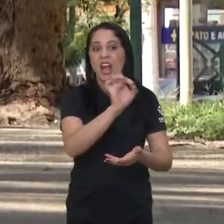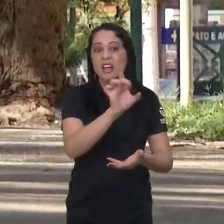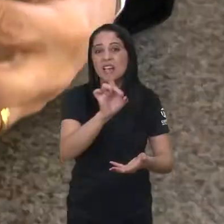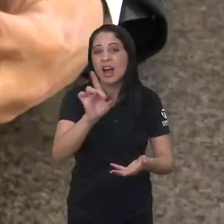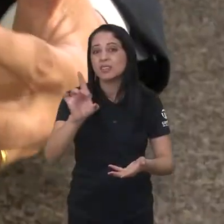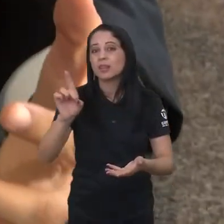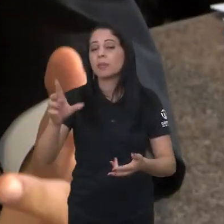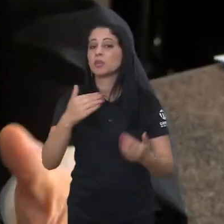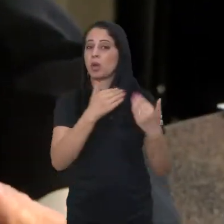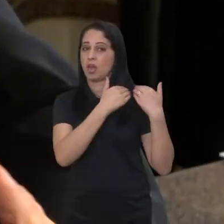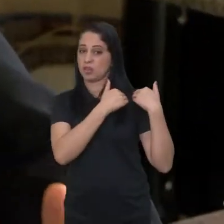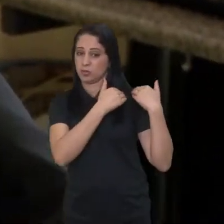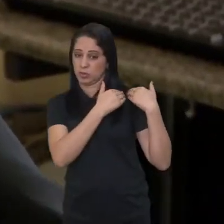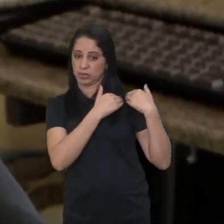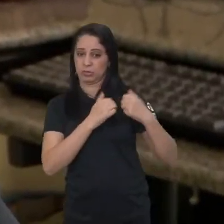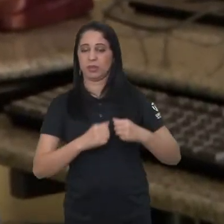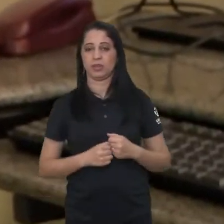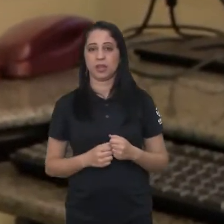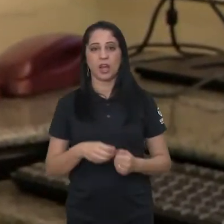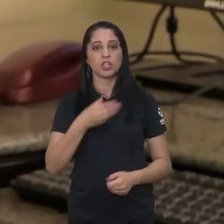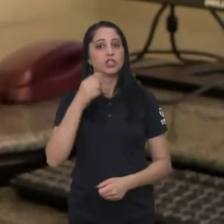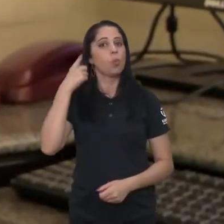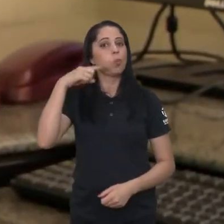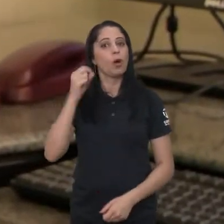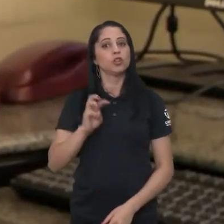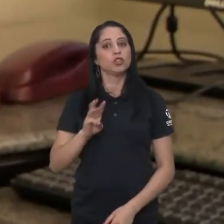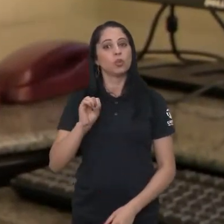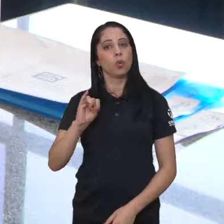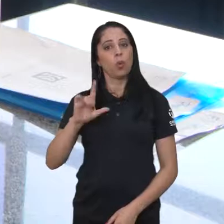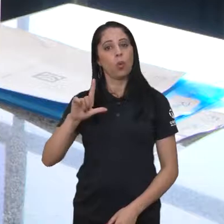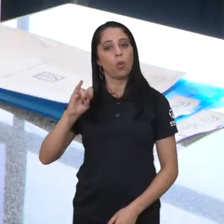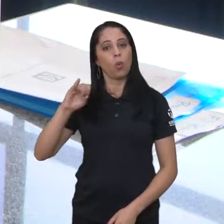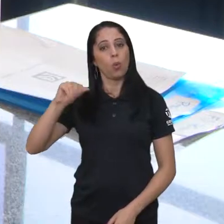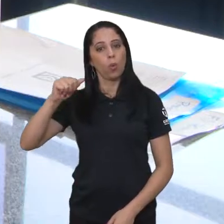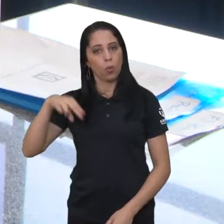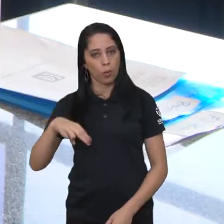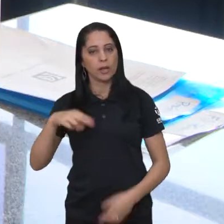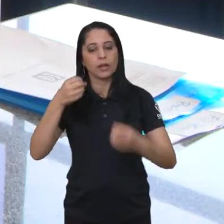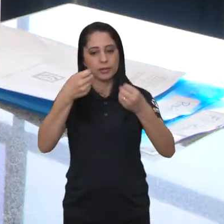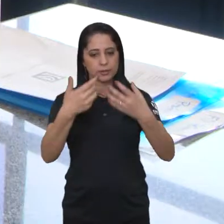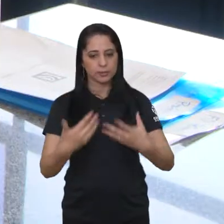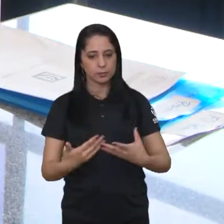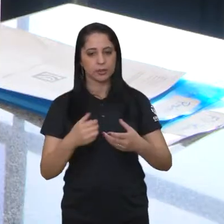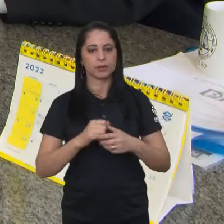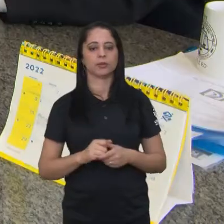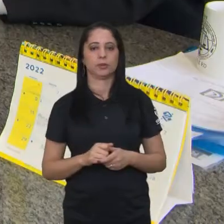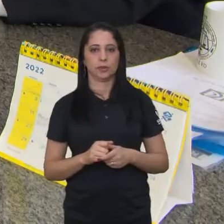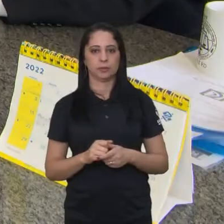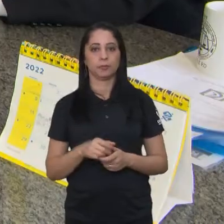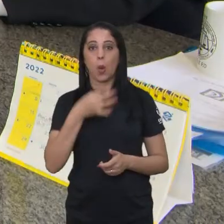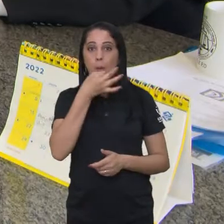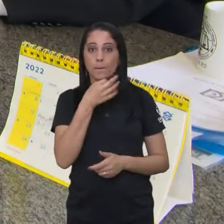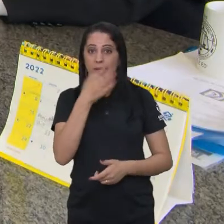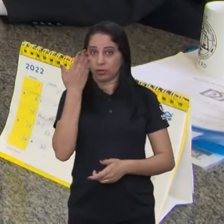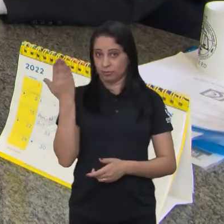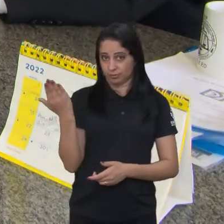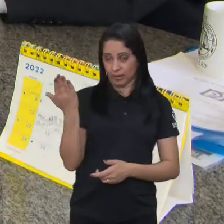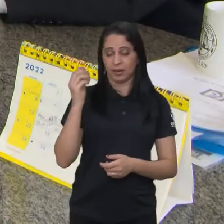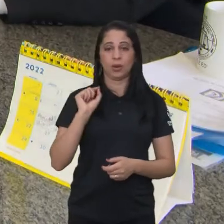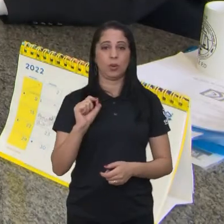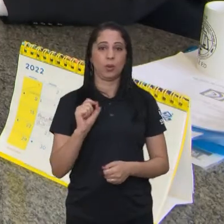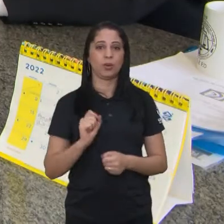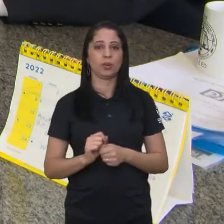cidadão. É o que explica o William, que é advogado e professor em Direito Administrativo. Para ele, é necessário